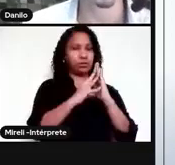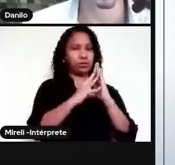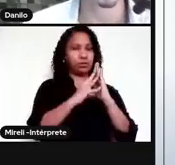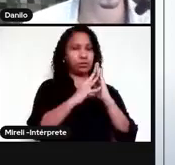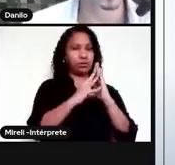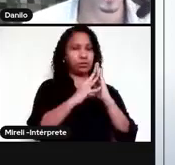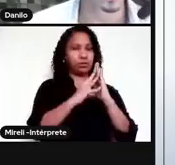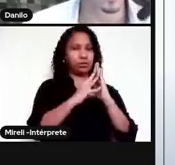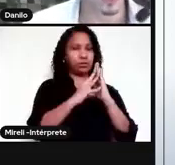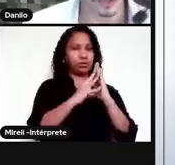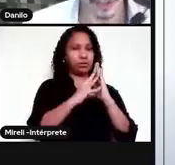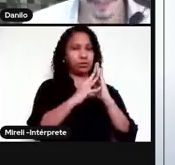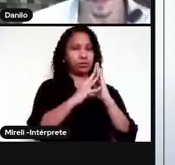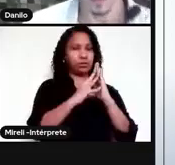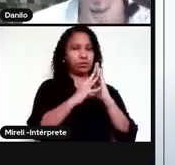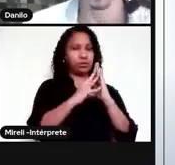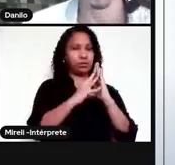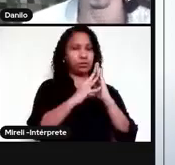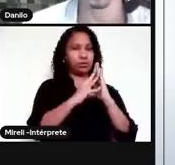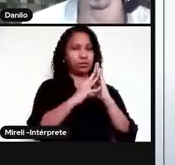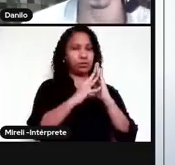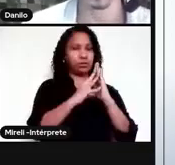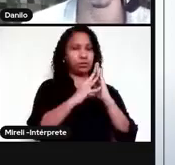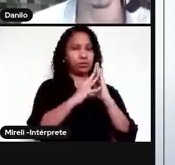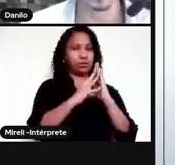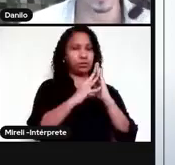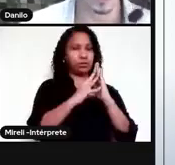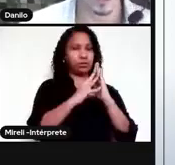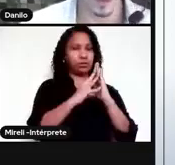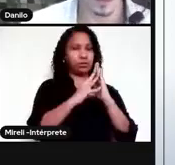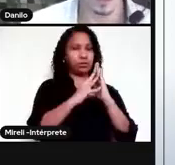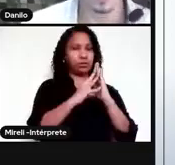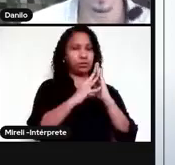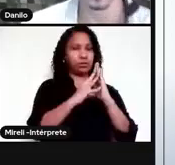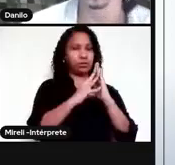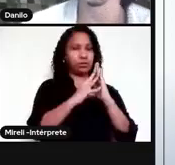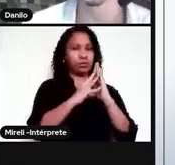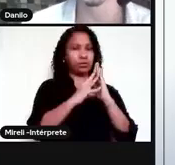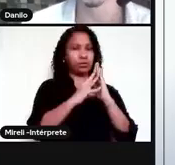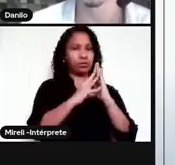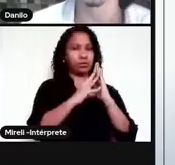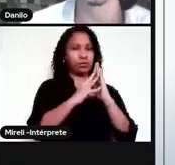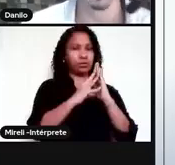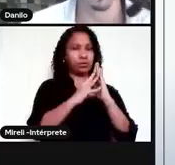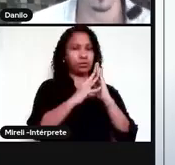e utilizados um formato de saída logística que permite analisar a mudança das espécies e